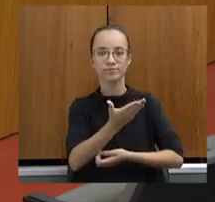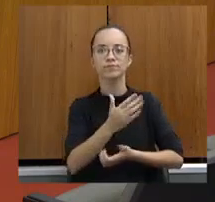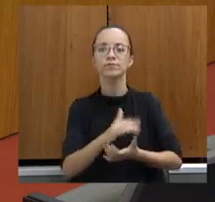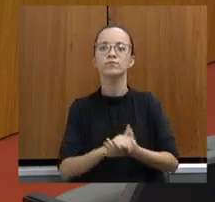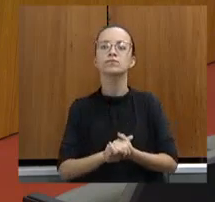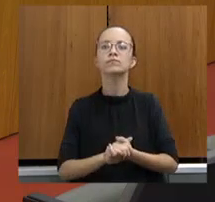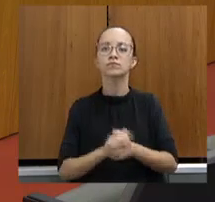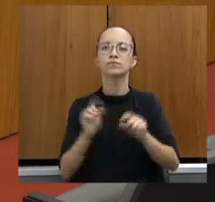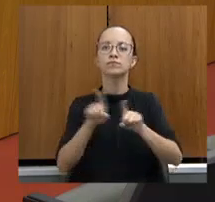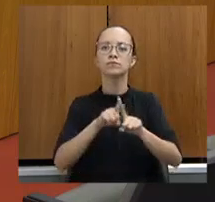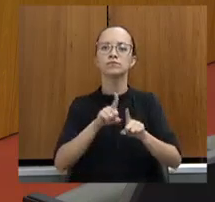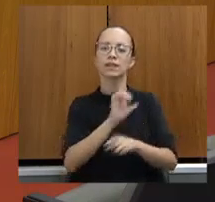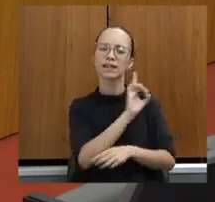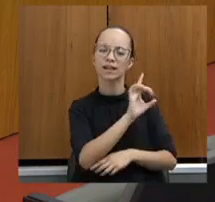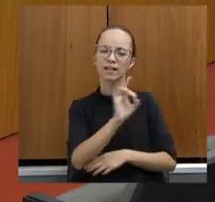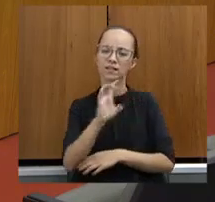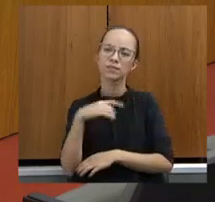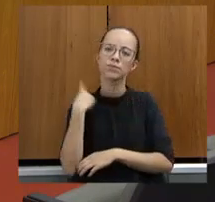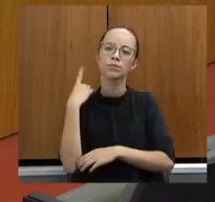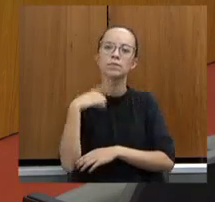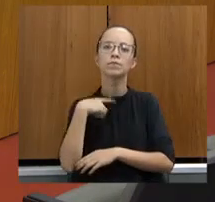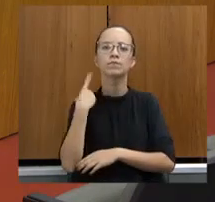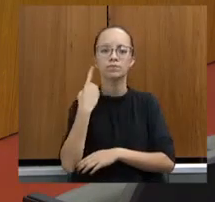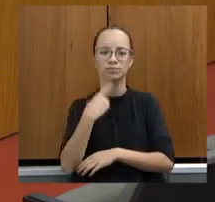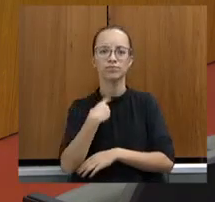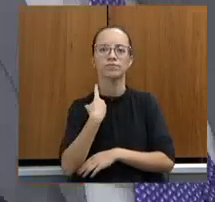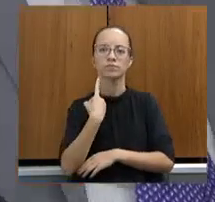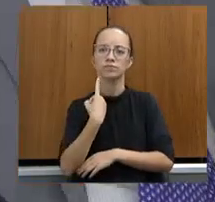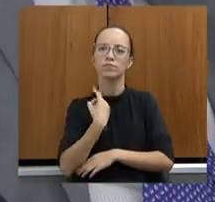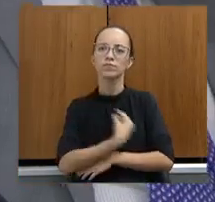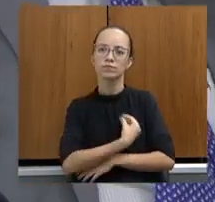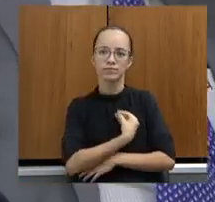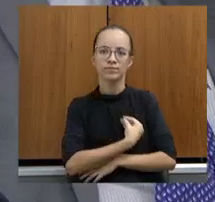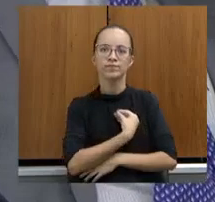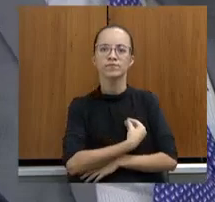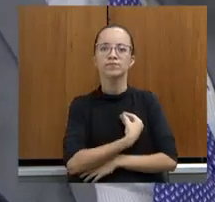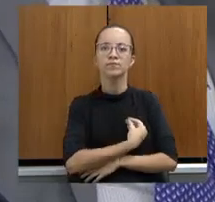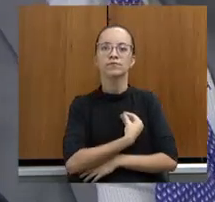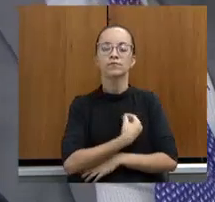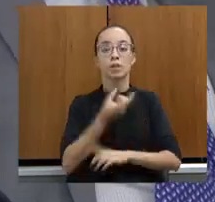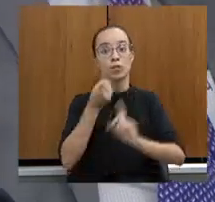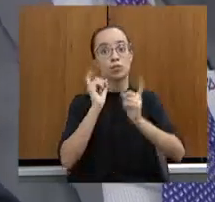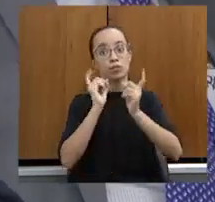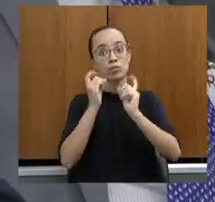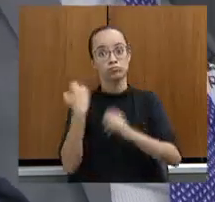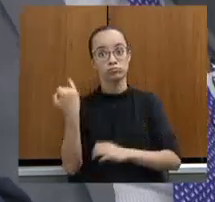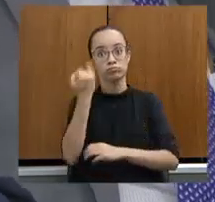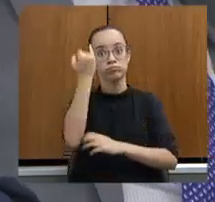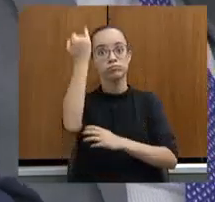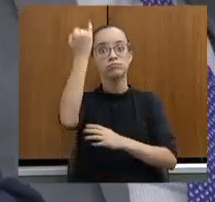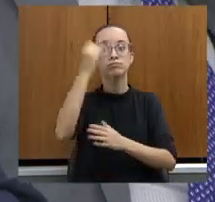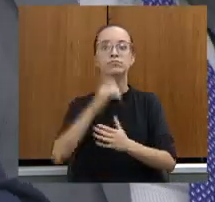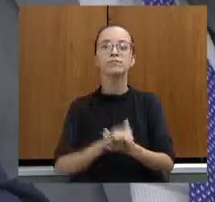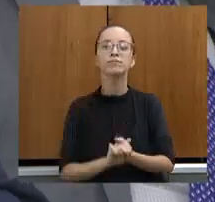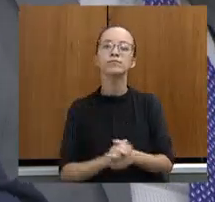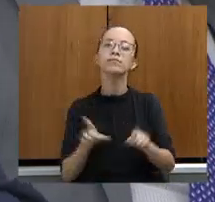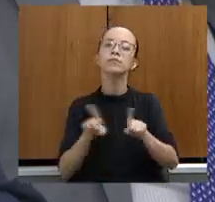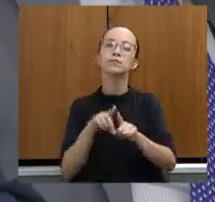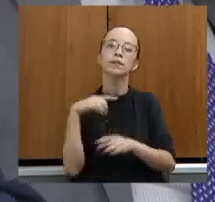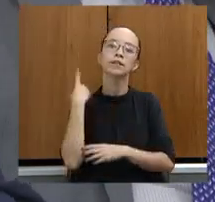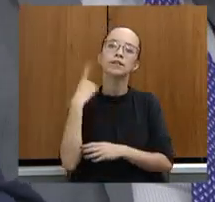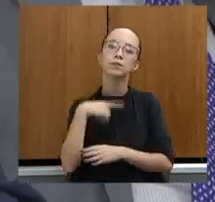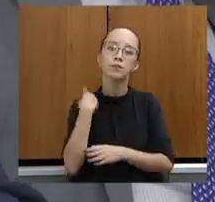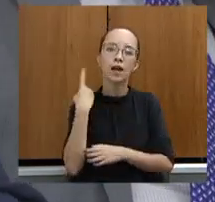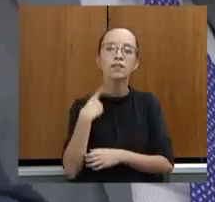cumprimentar todos os deputados aqui que fazem parte dessa importante reunião deputada Beatriz